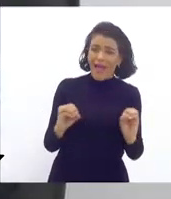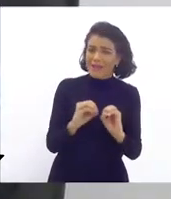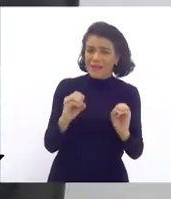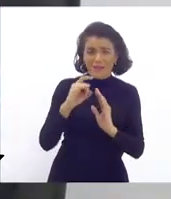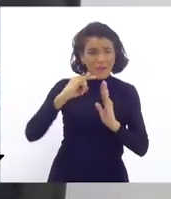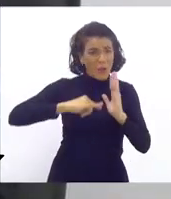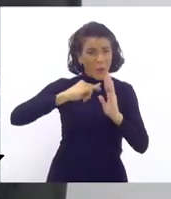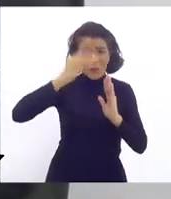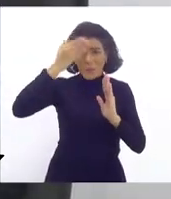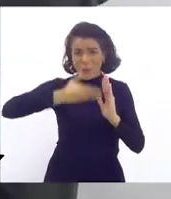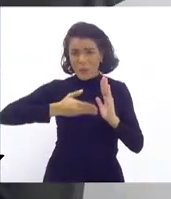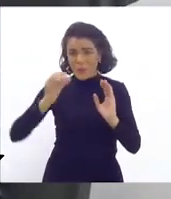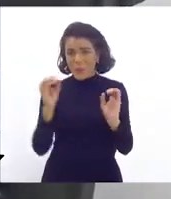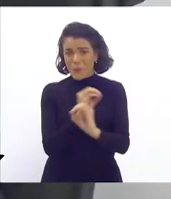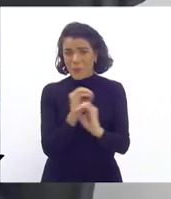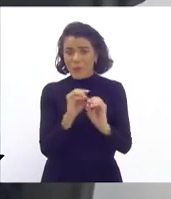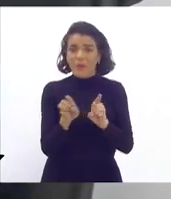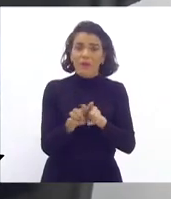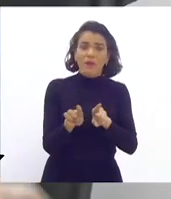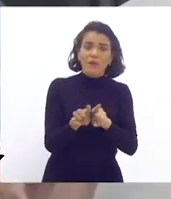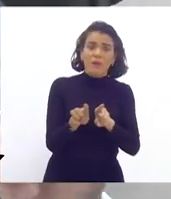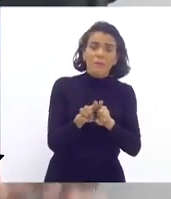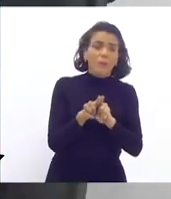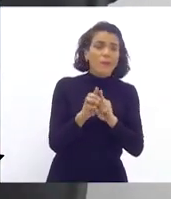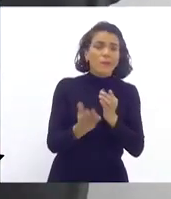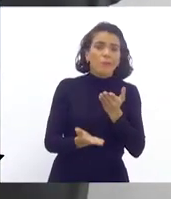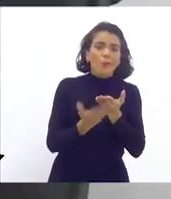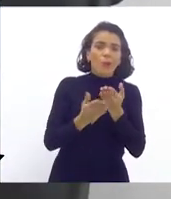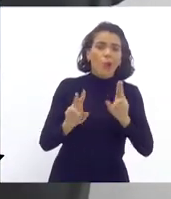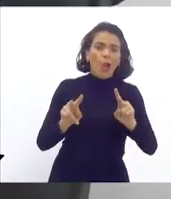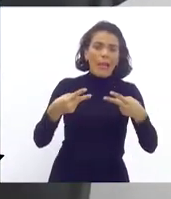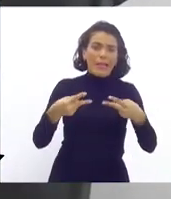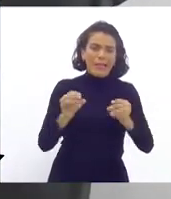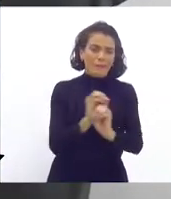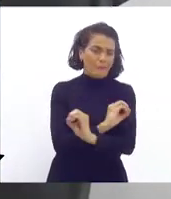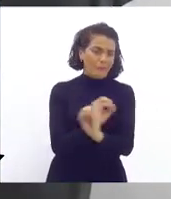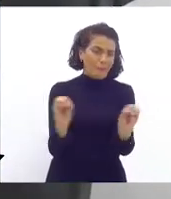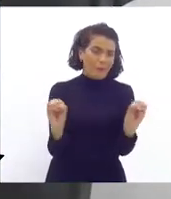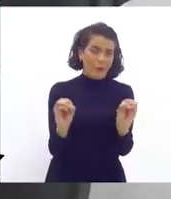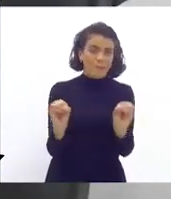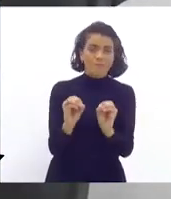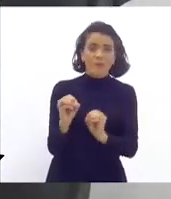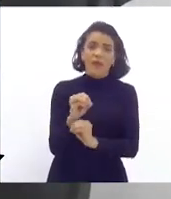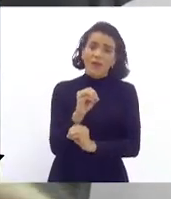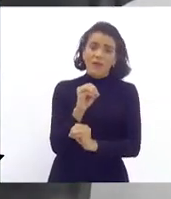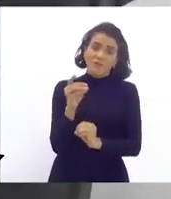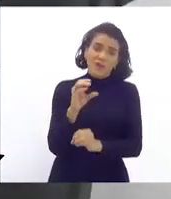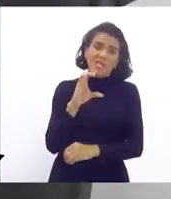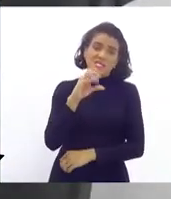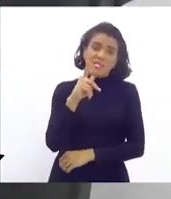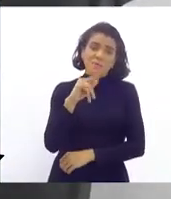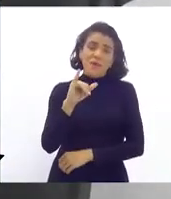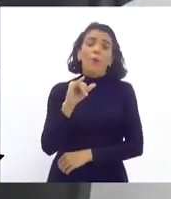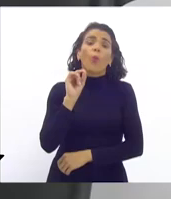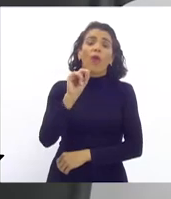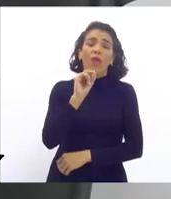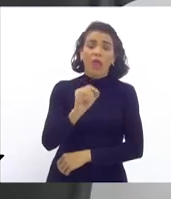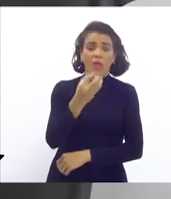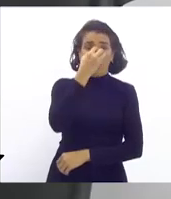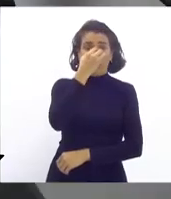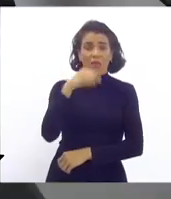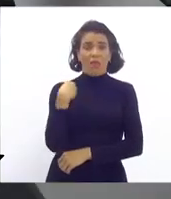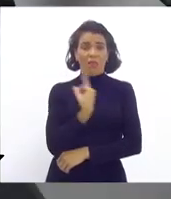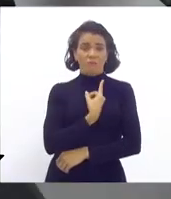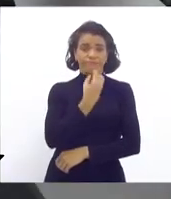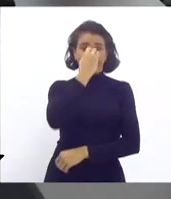de documento e nem tão pouco colocou qualquer link à disposição ou seja fez a CPI de palhaço né nos